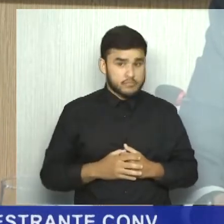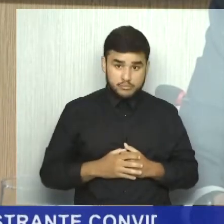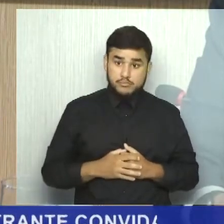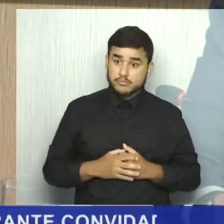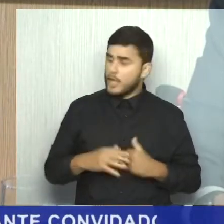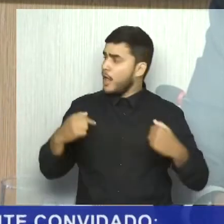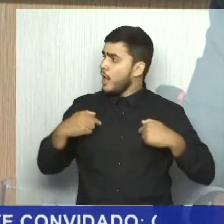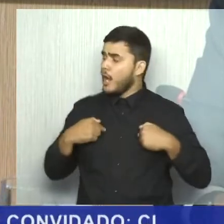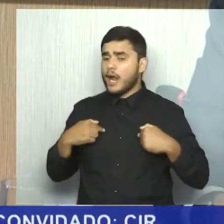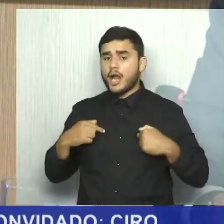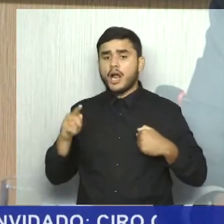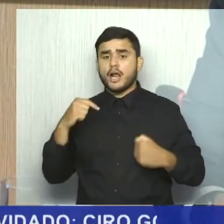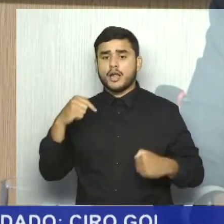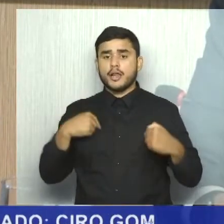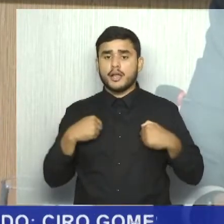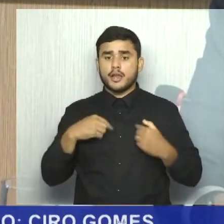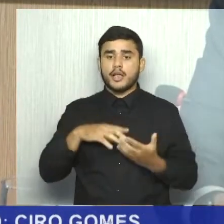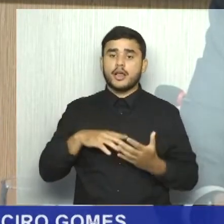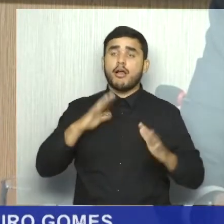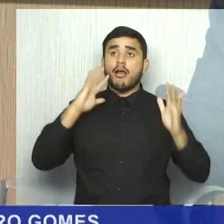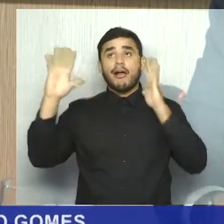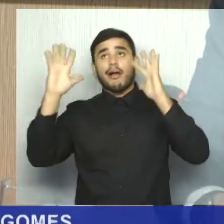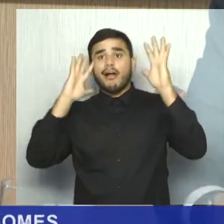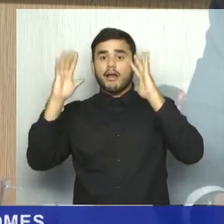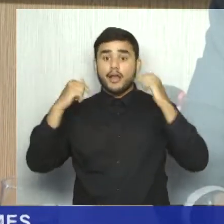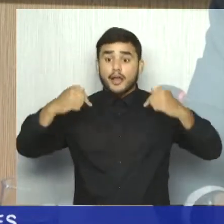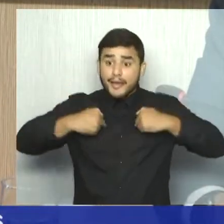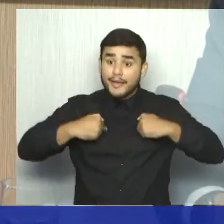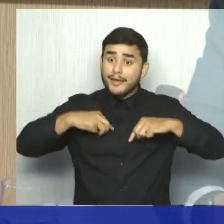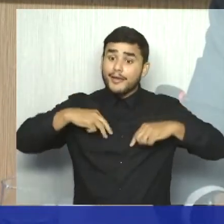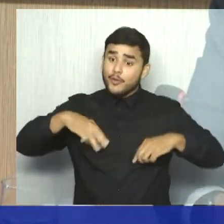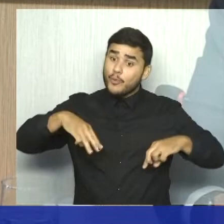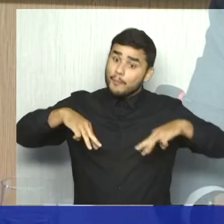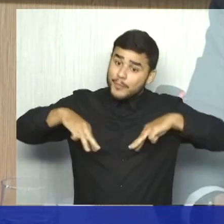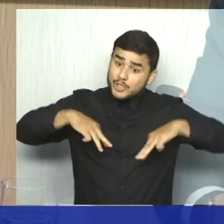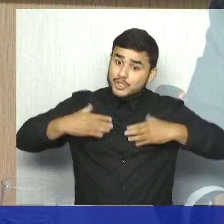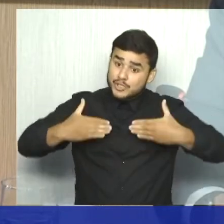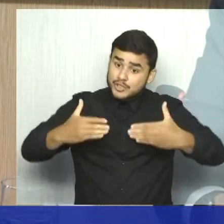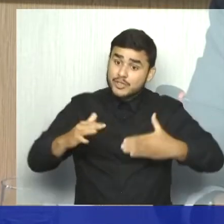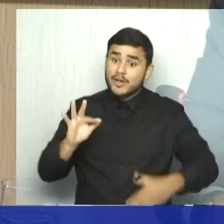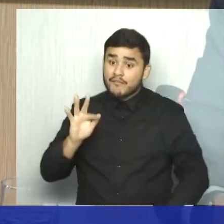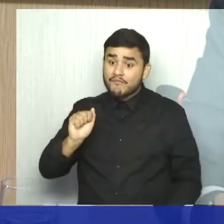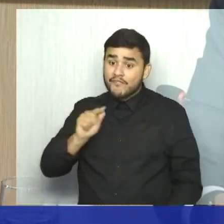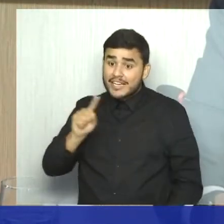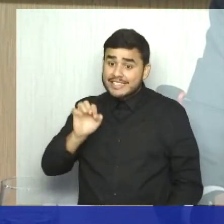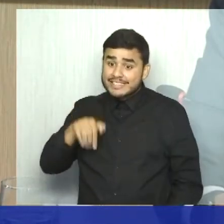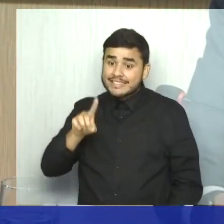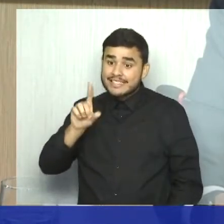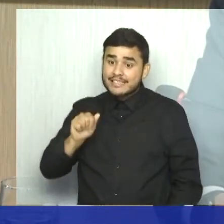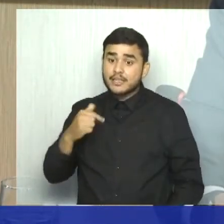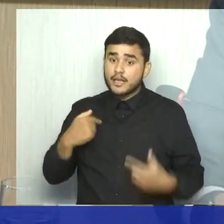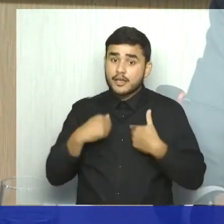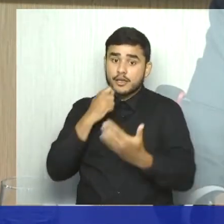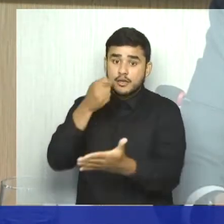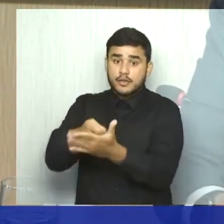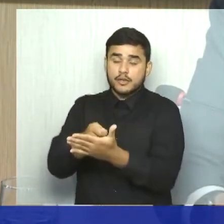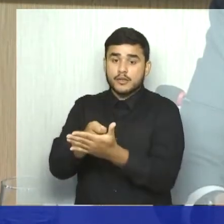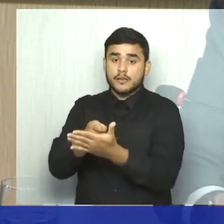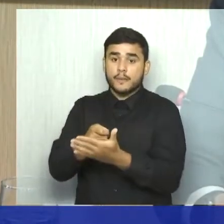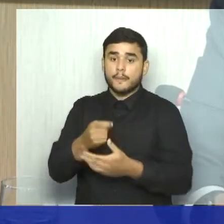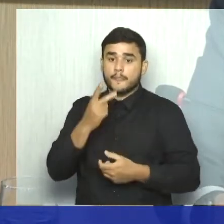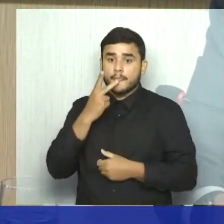sou um teórico, um professor? Não, eu fui ministro da Fazenda. Eu cobrei. Então, o Banco Itaú... Isso pode dizer não,